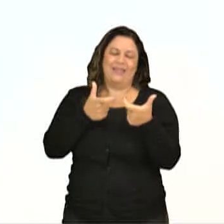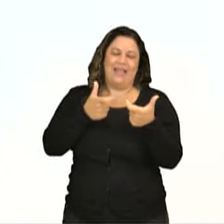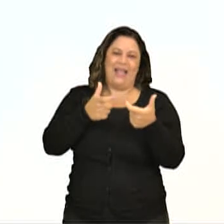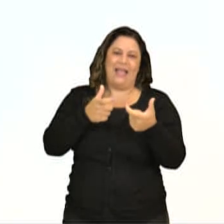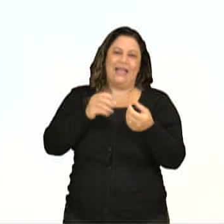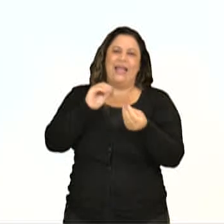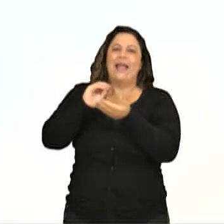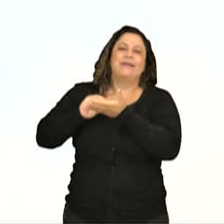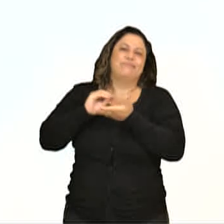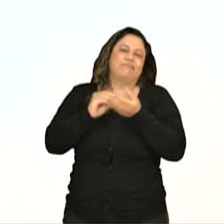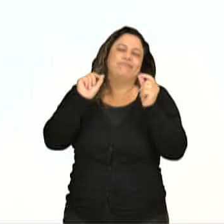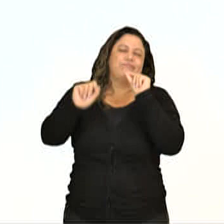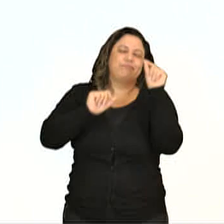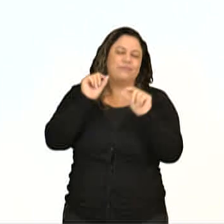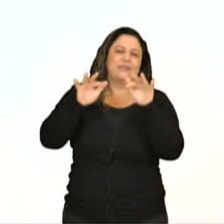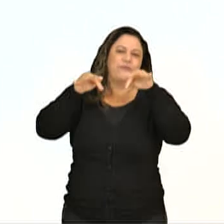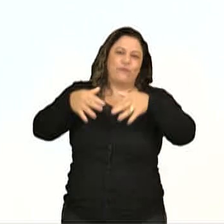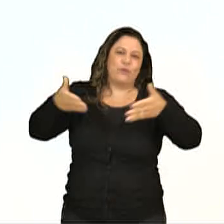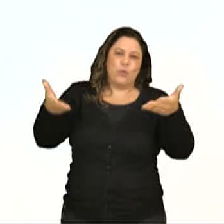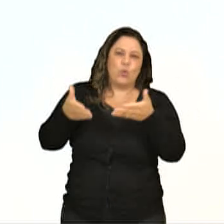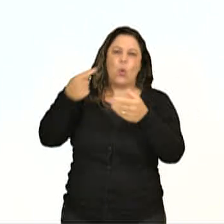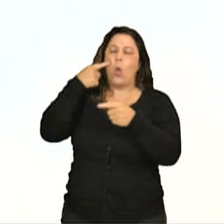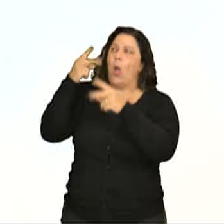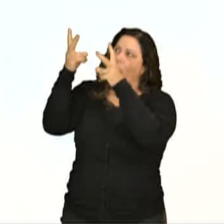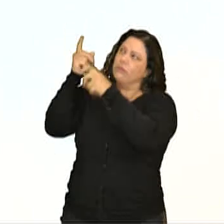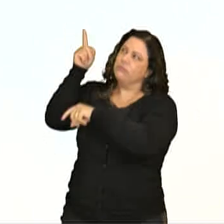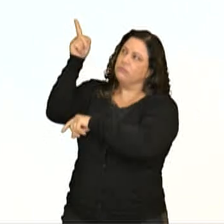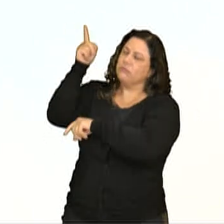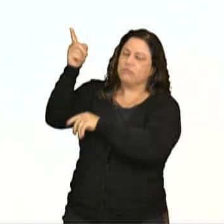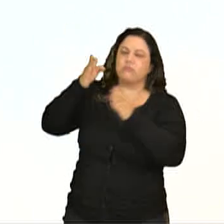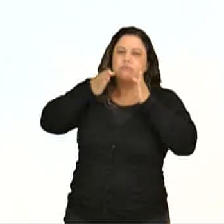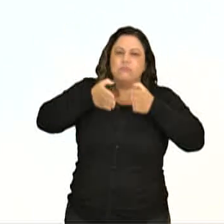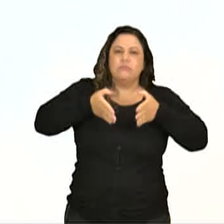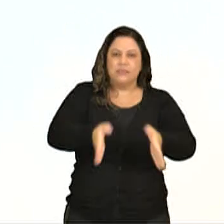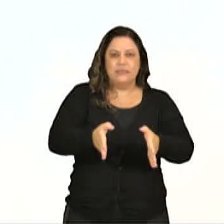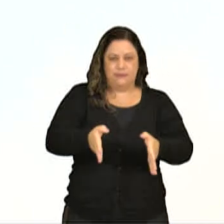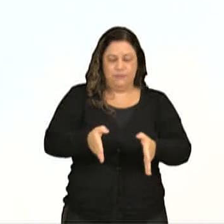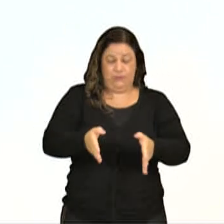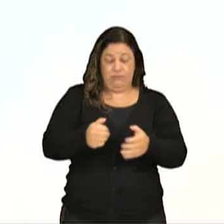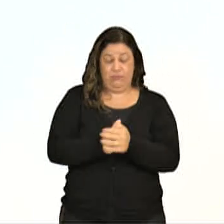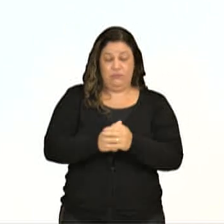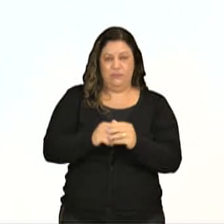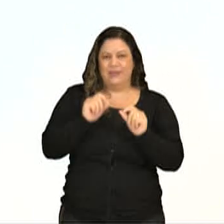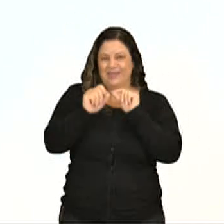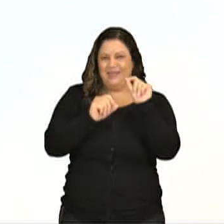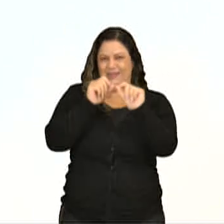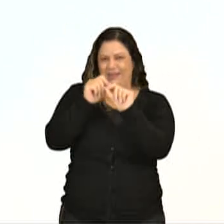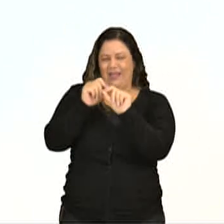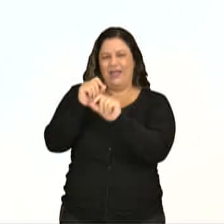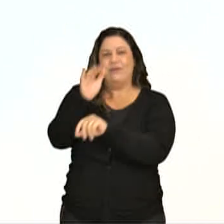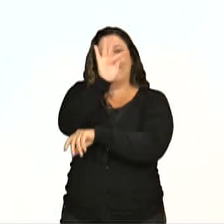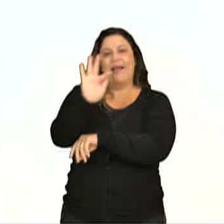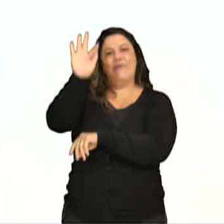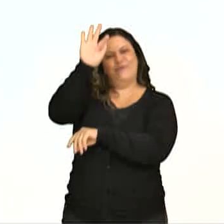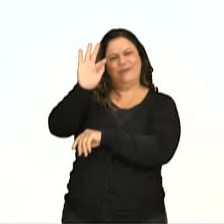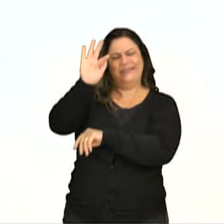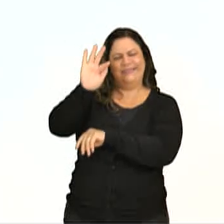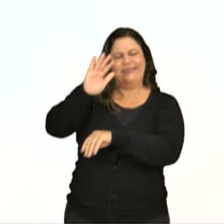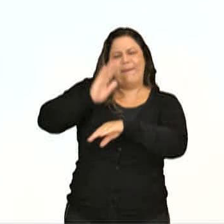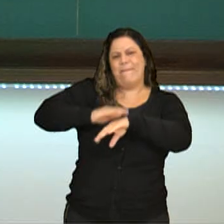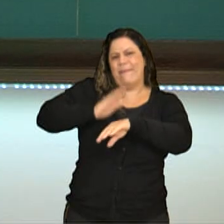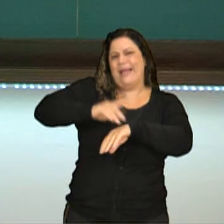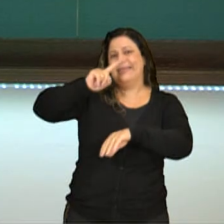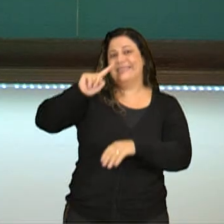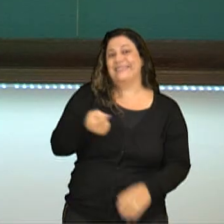aliás, na sua tela mostra um pouco disso. Esse é o cemitério de Douaumont, na França, onde estão mais de